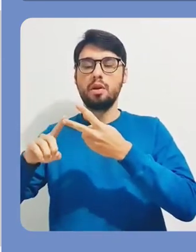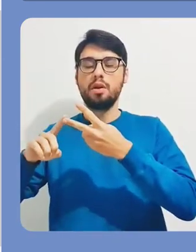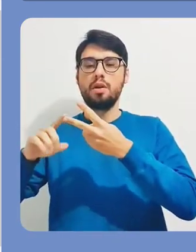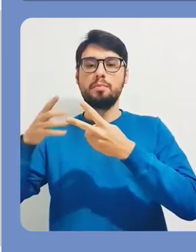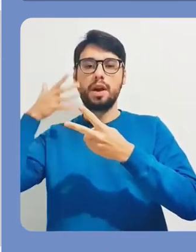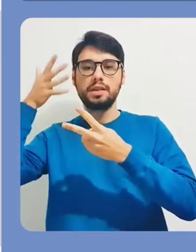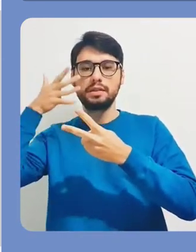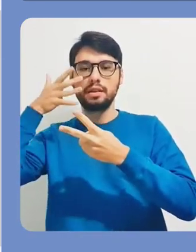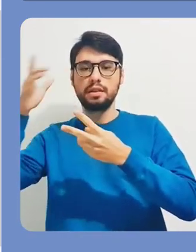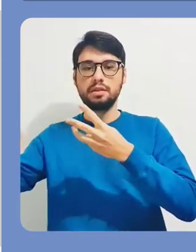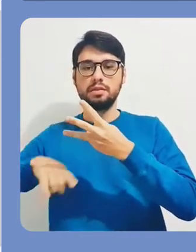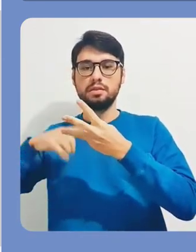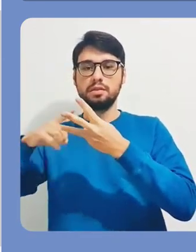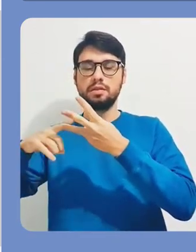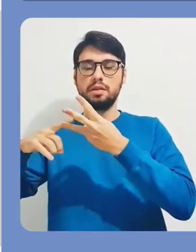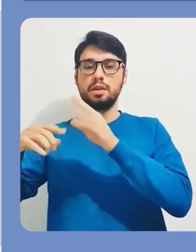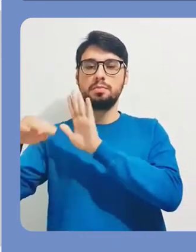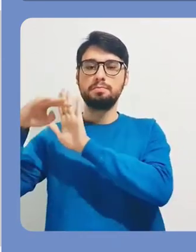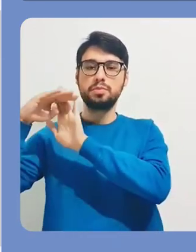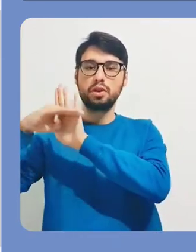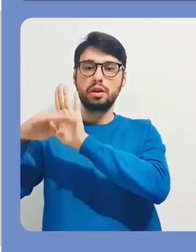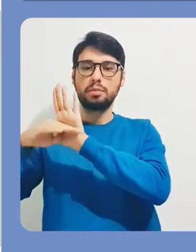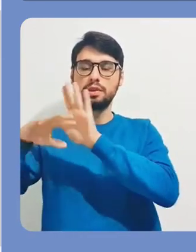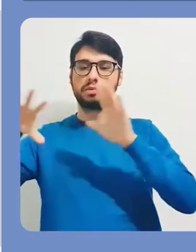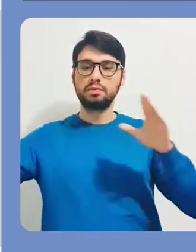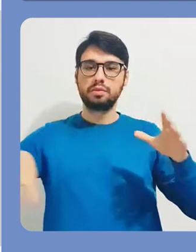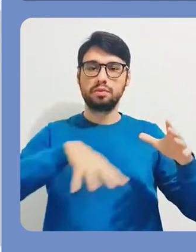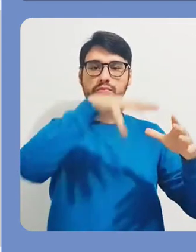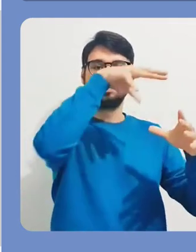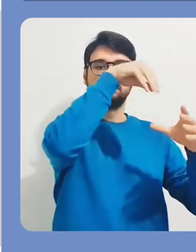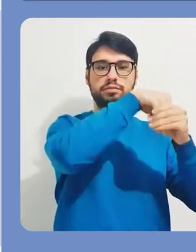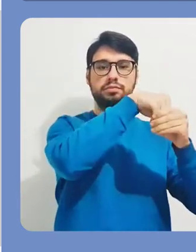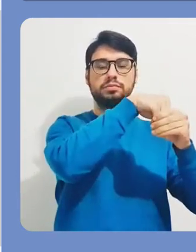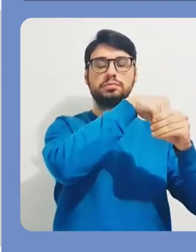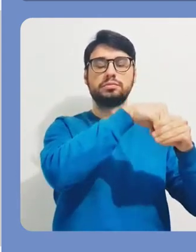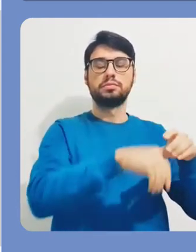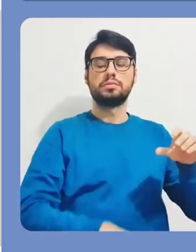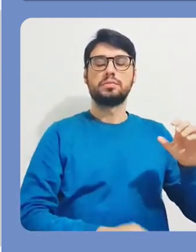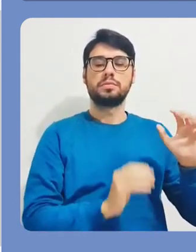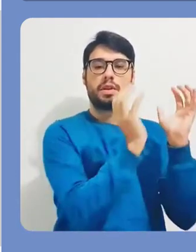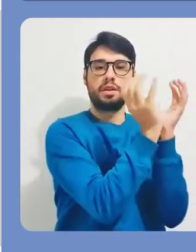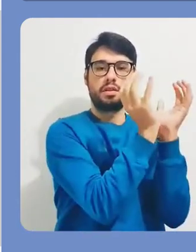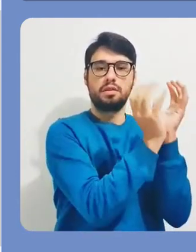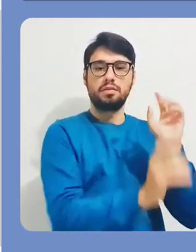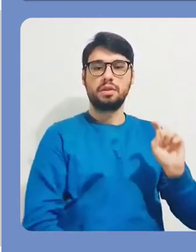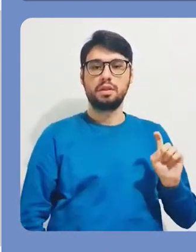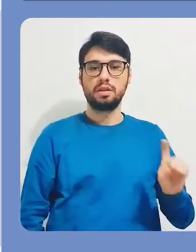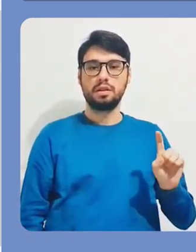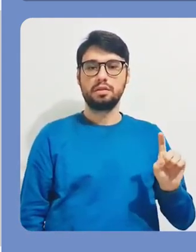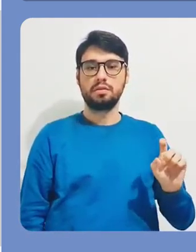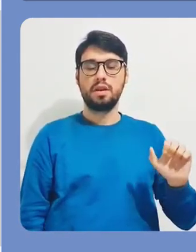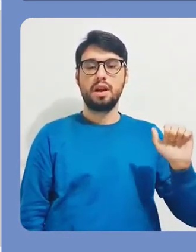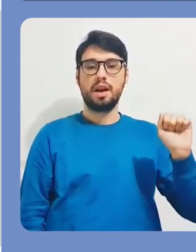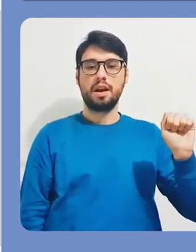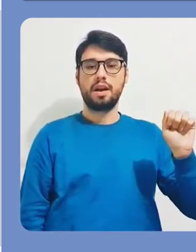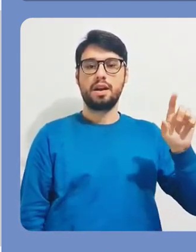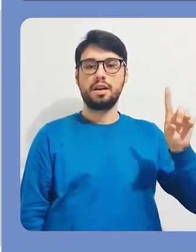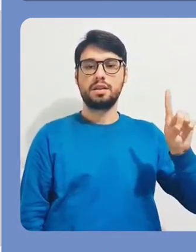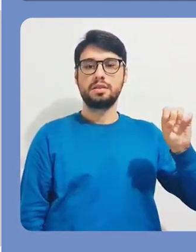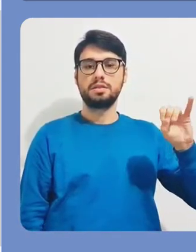e palestrantes programação. Selecionei essas três páginas, clico em Adicionar ao